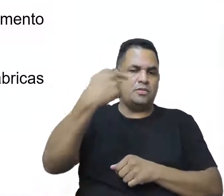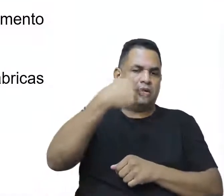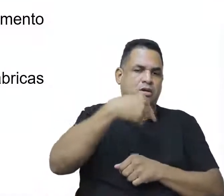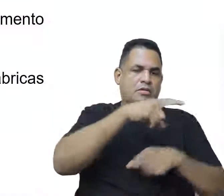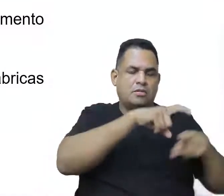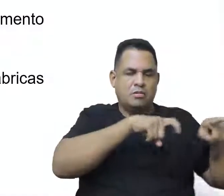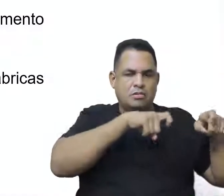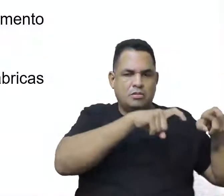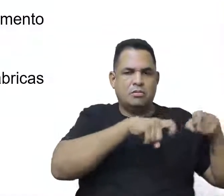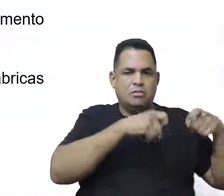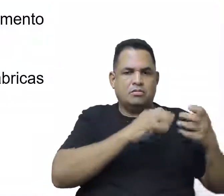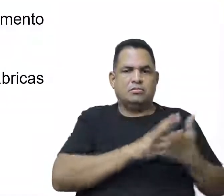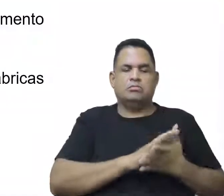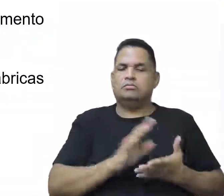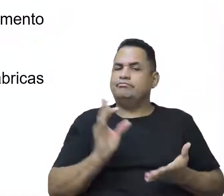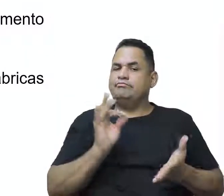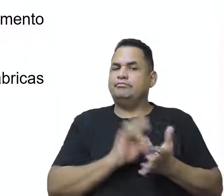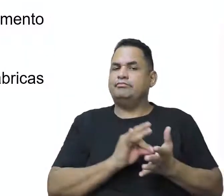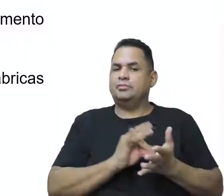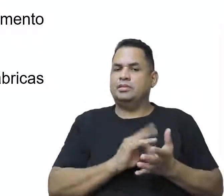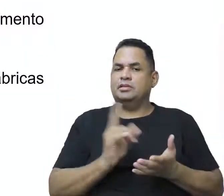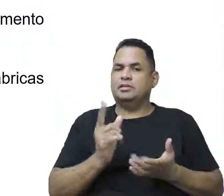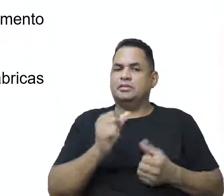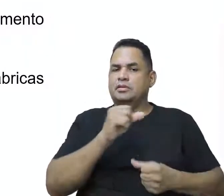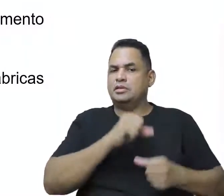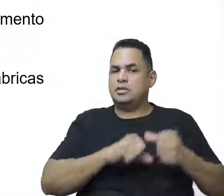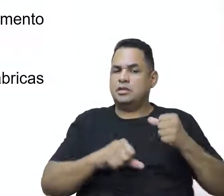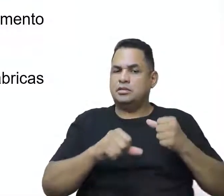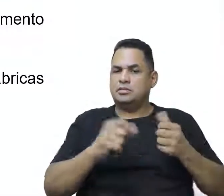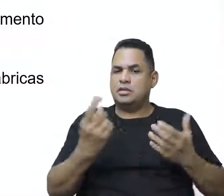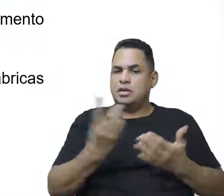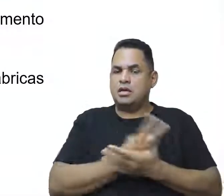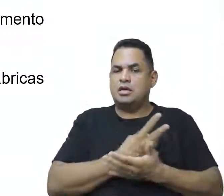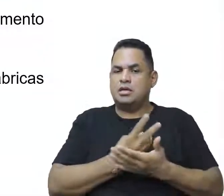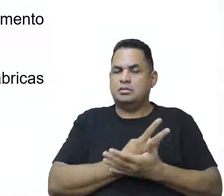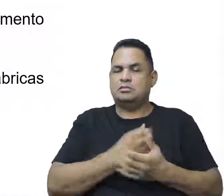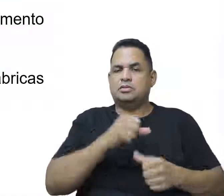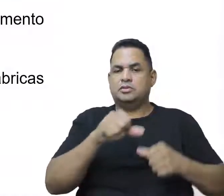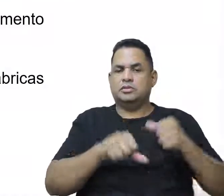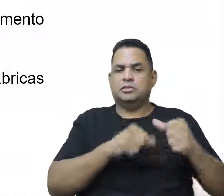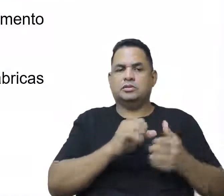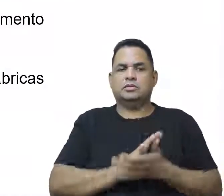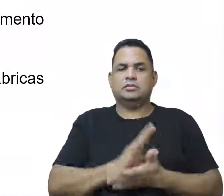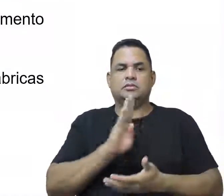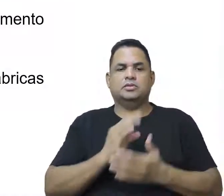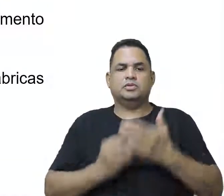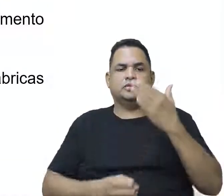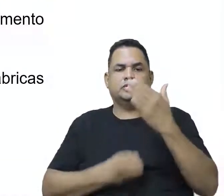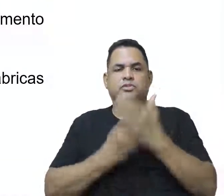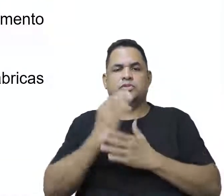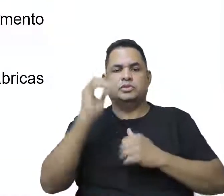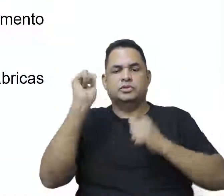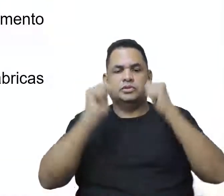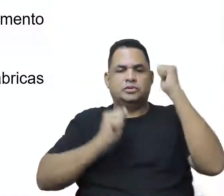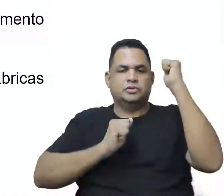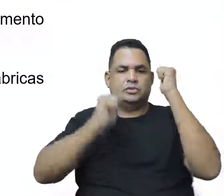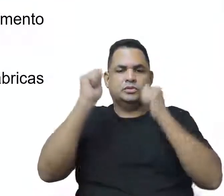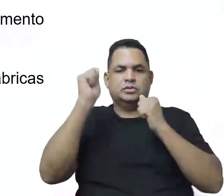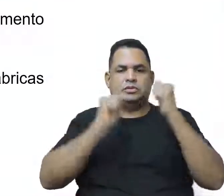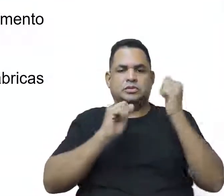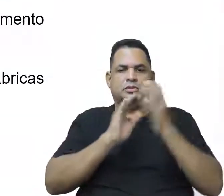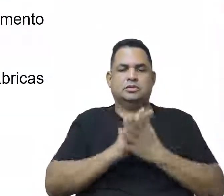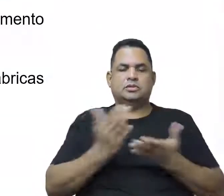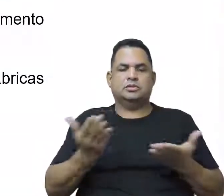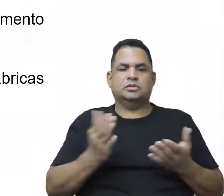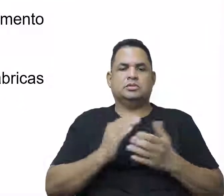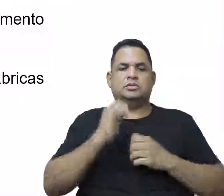foi do campo para a cidade, né? Então, aqui está errado. B. O aparecimento das